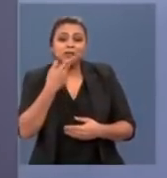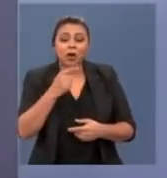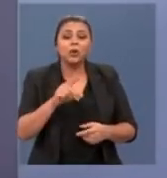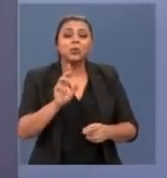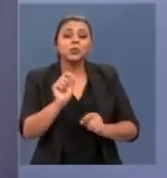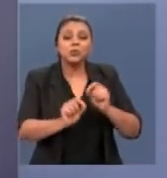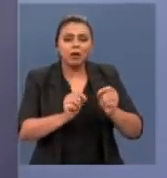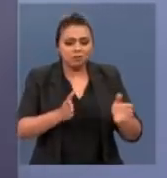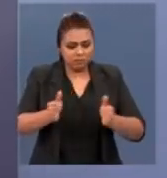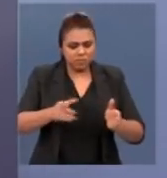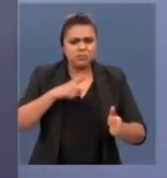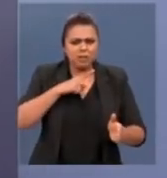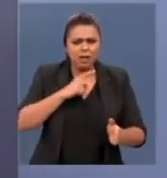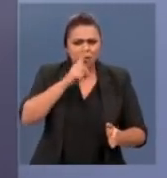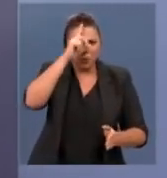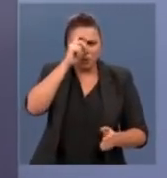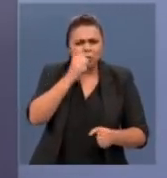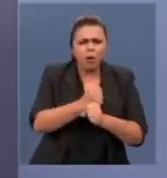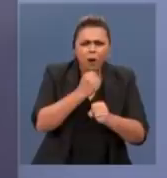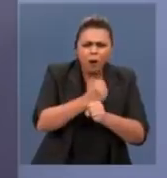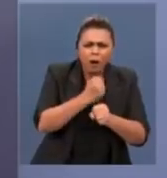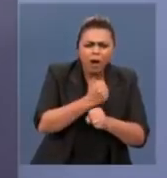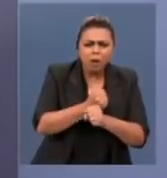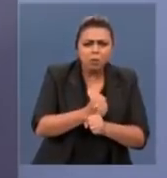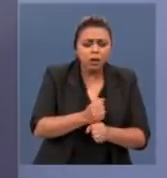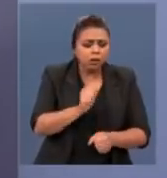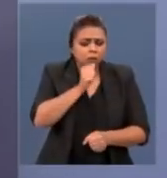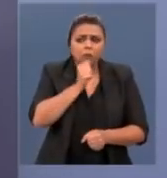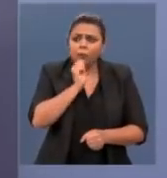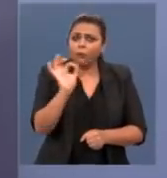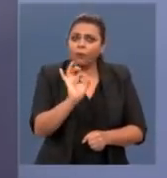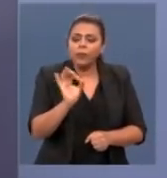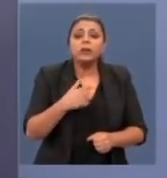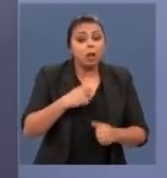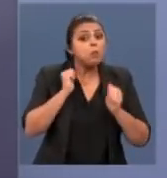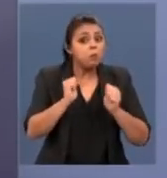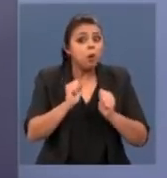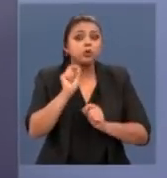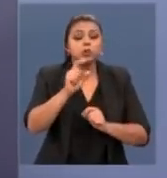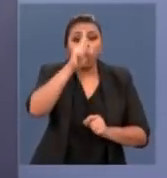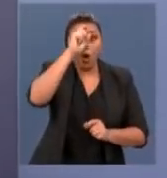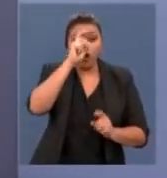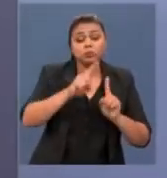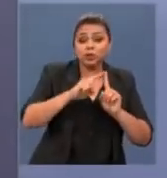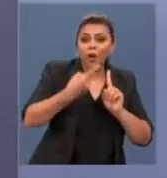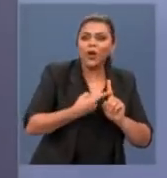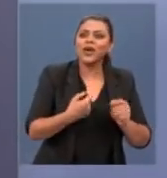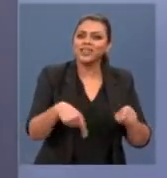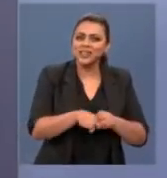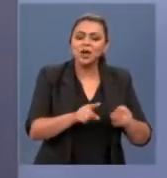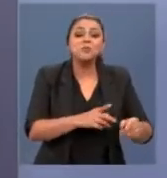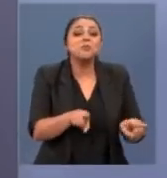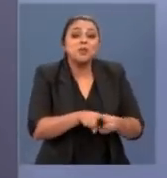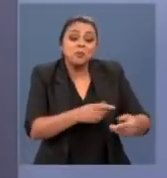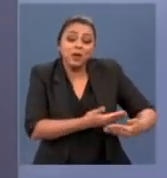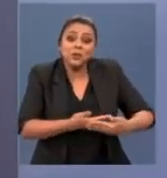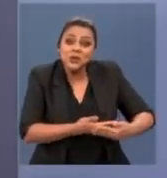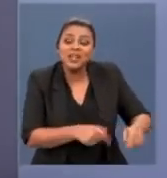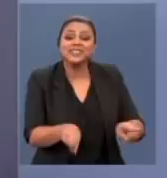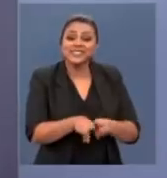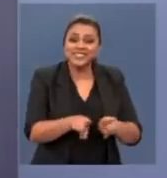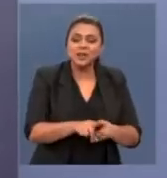poderia ser um hospital e vai ser na minha gestão o hospital materno-infantil esquecer que lá em nova em são gabriel da palha